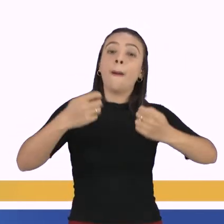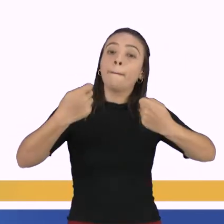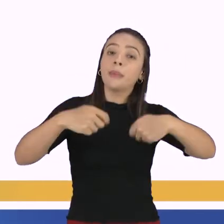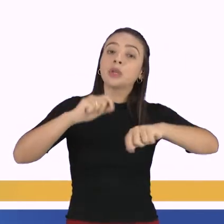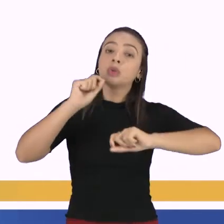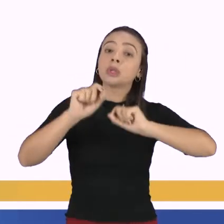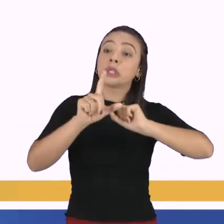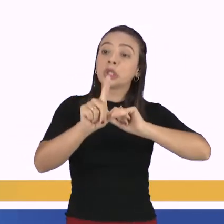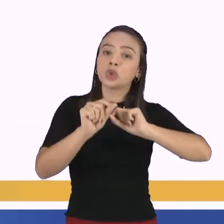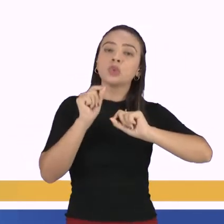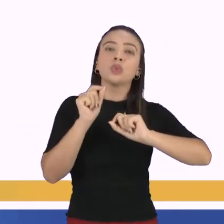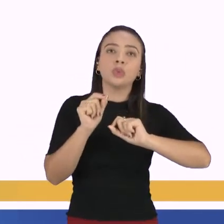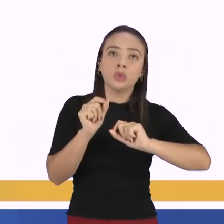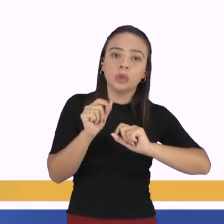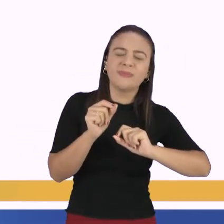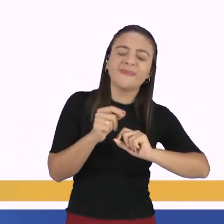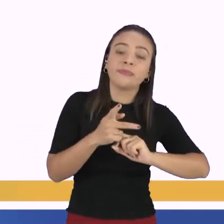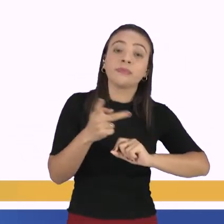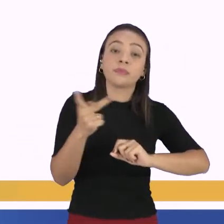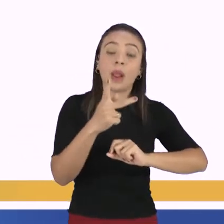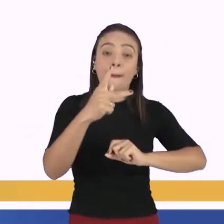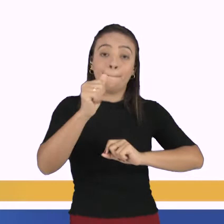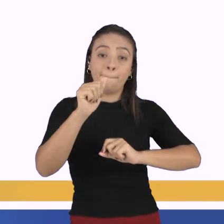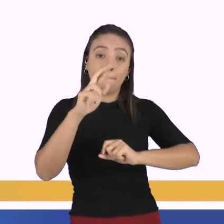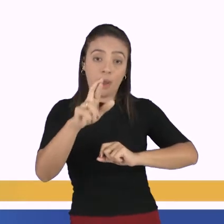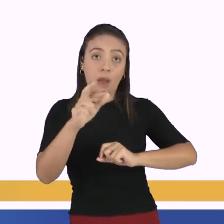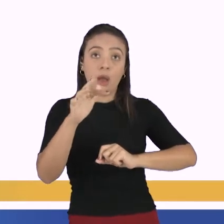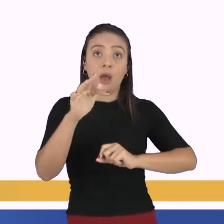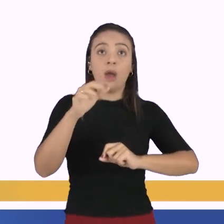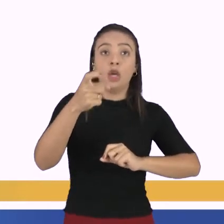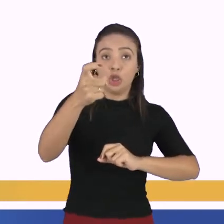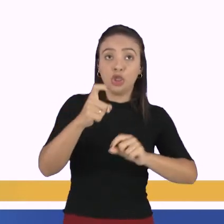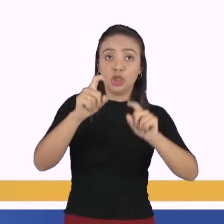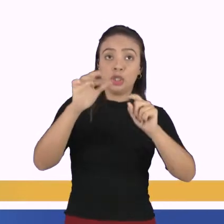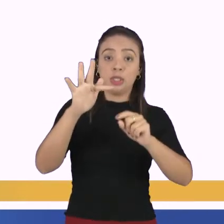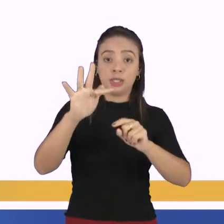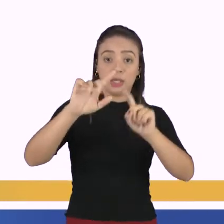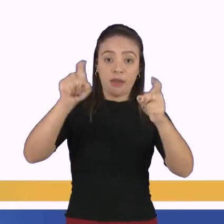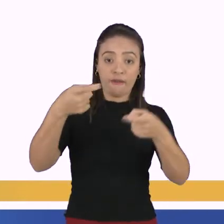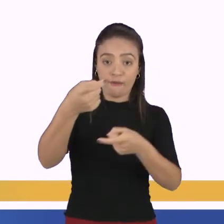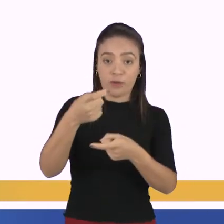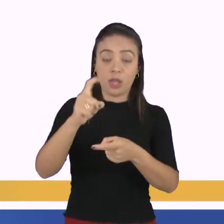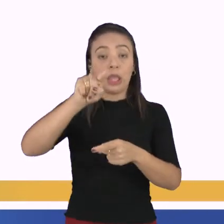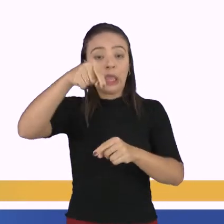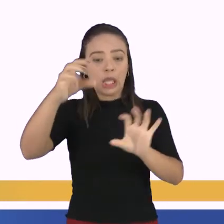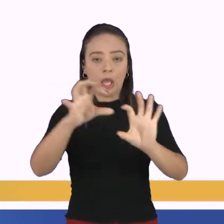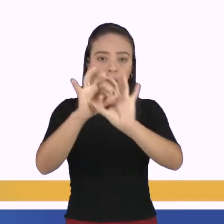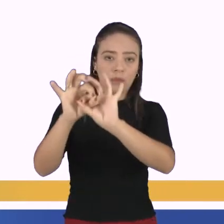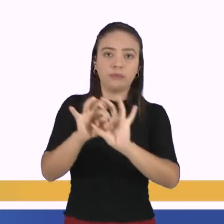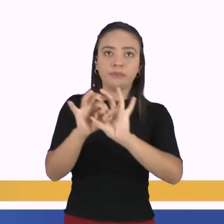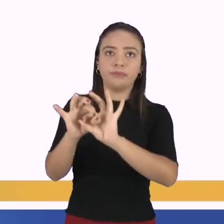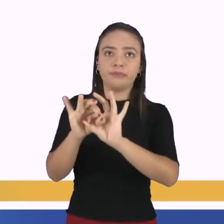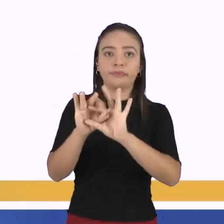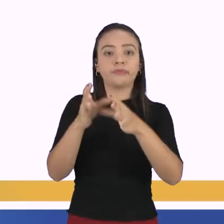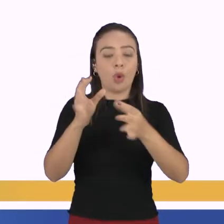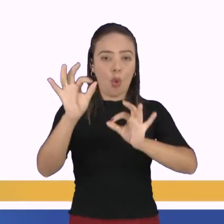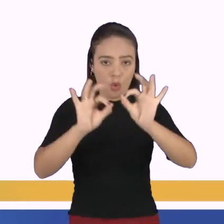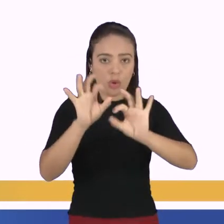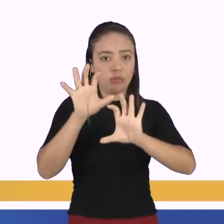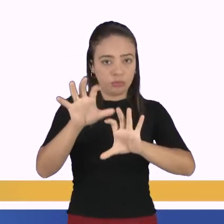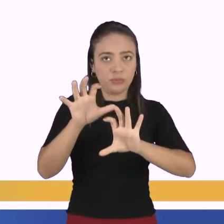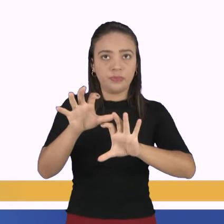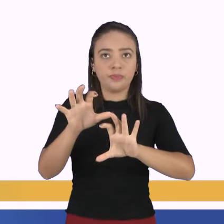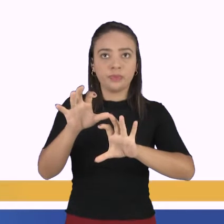gente pode escolher uma boa quantidade de pares ordenados xf de x e depois ligá-los, né? Esse procedimento de construção